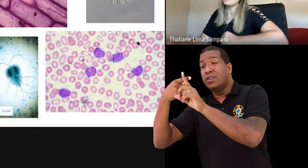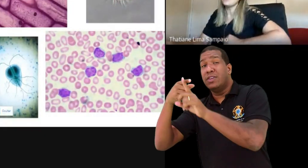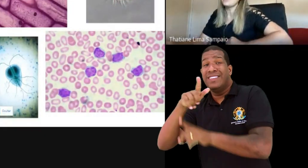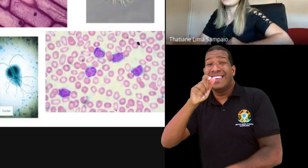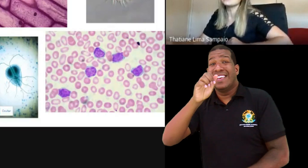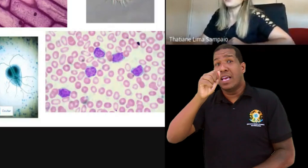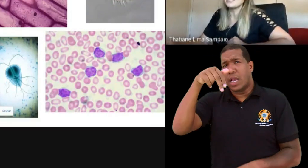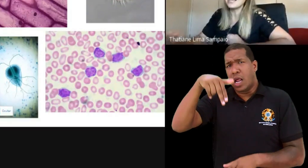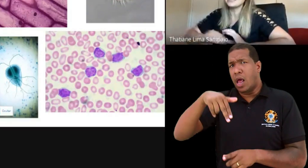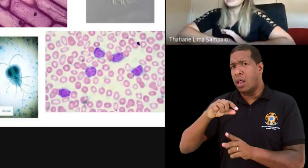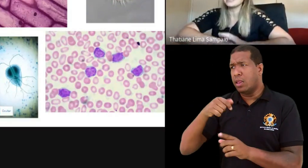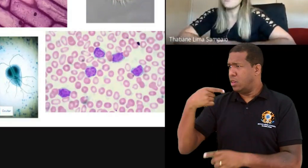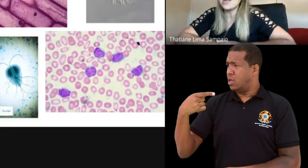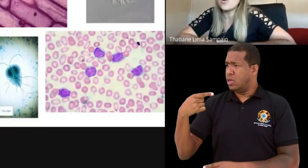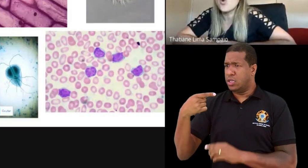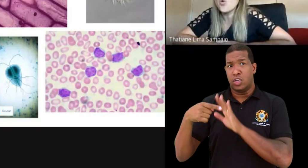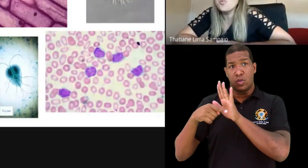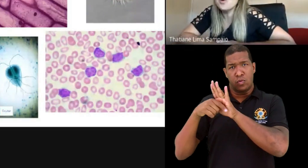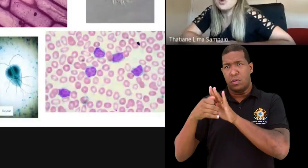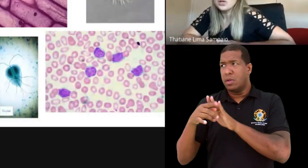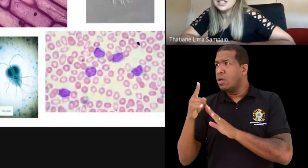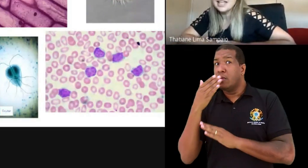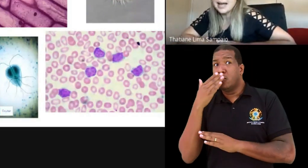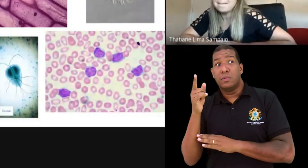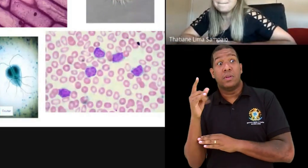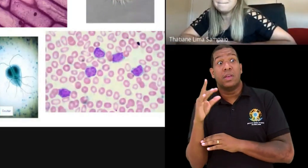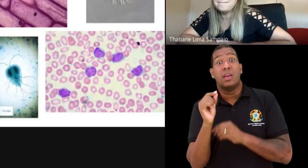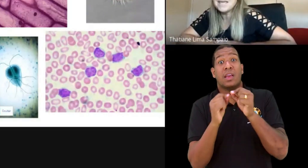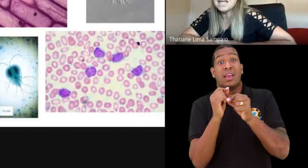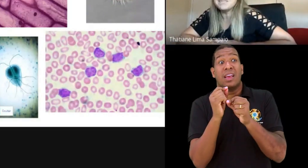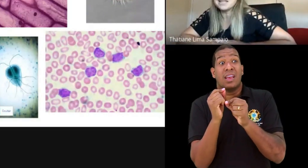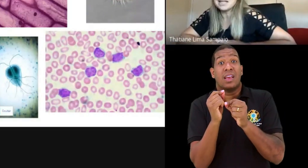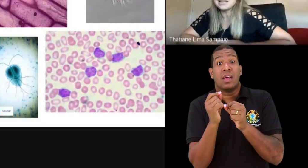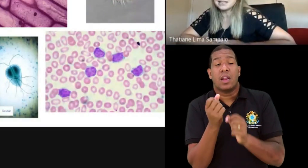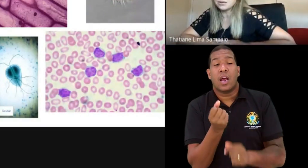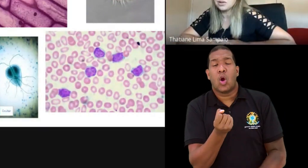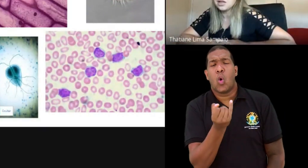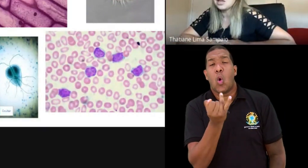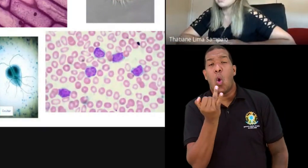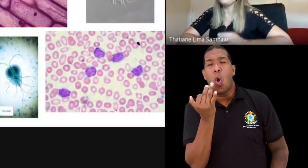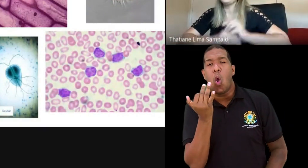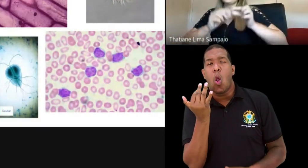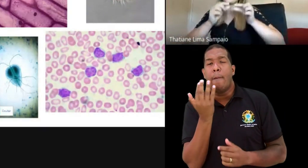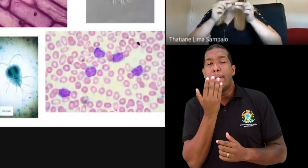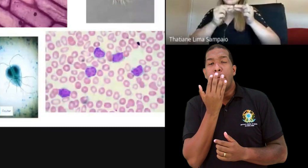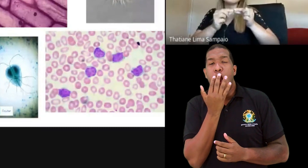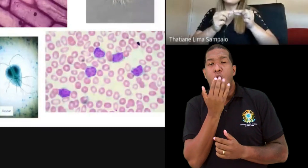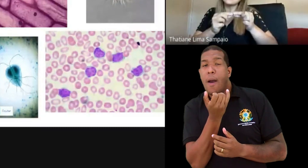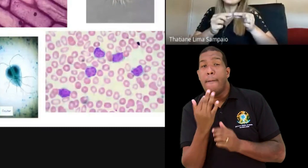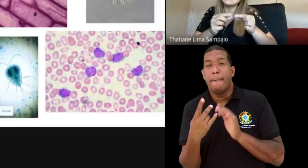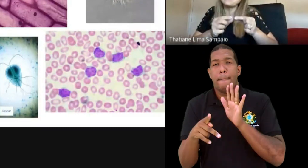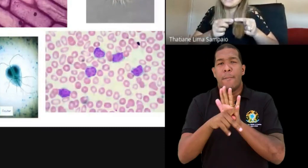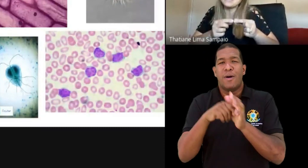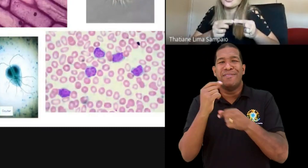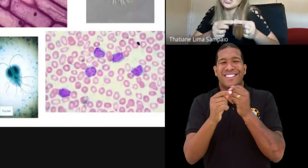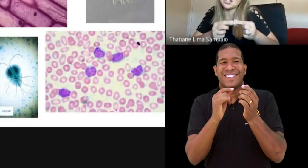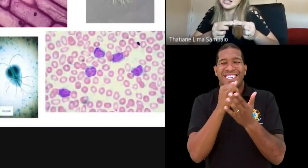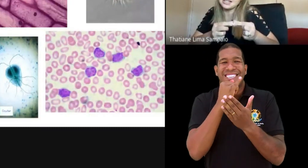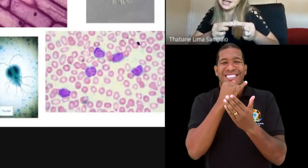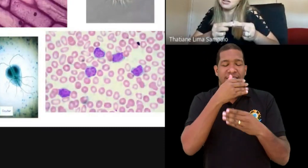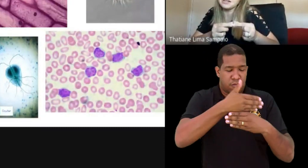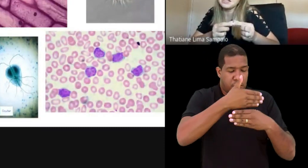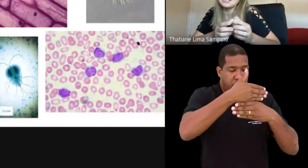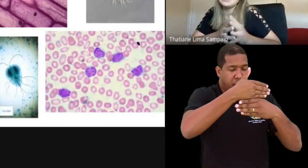estão relacionadas ao acúmulo da pigmentação devido à camada da parede